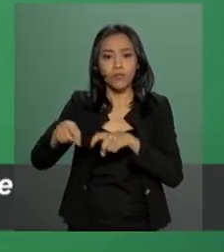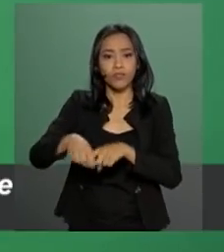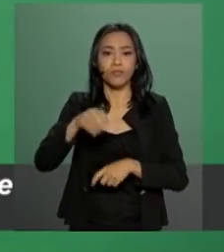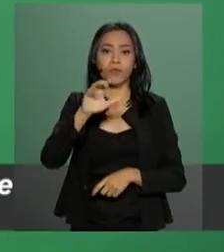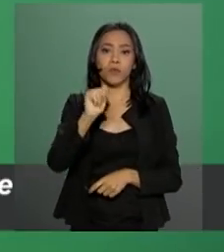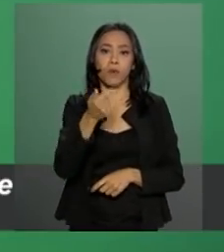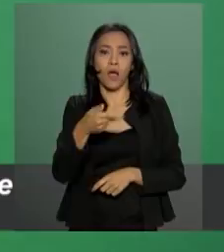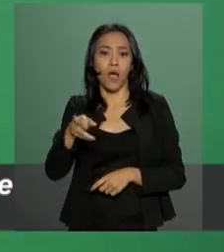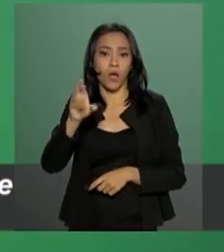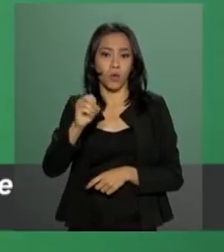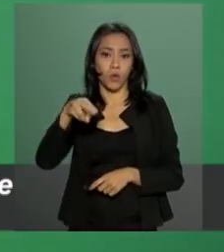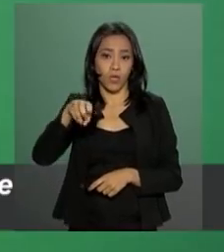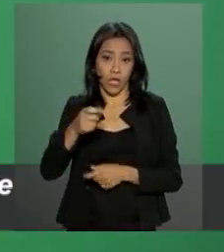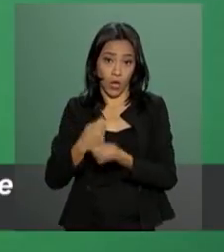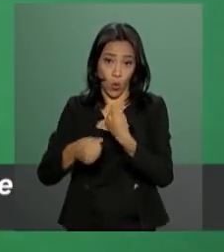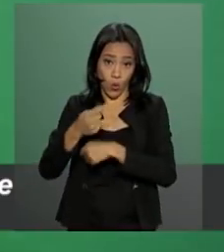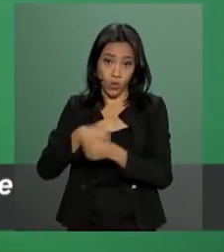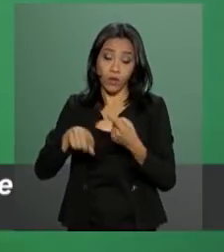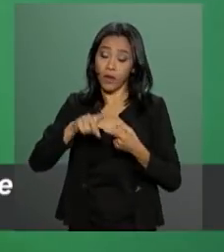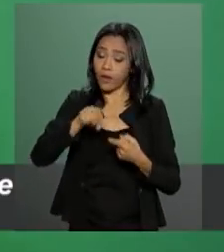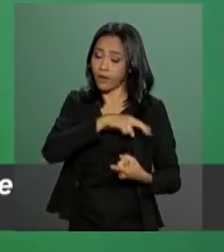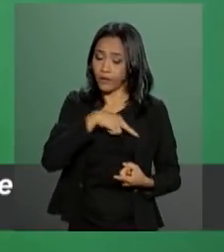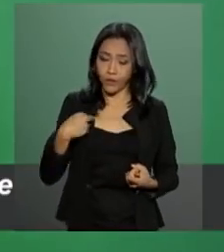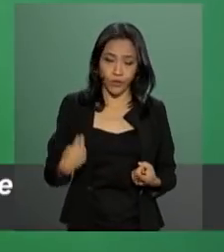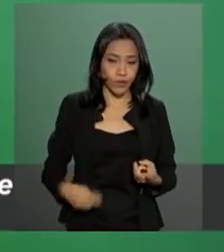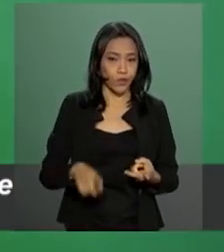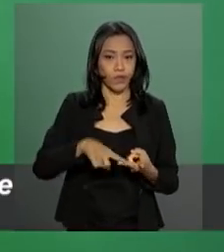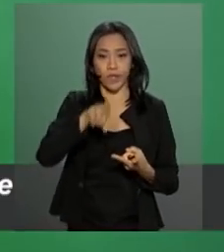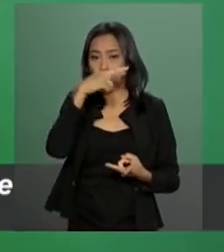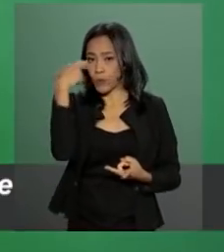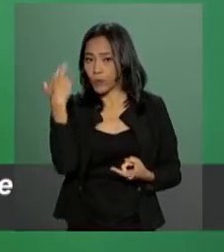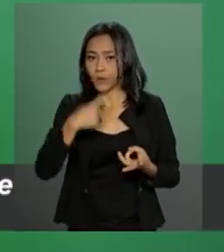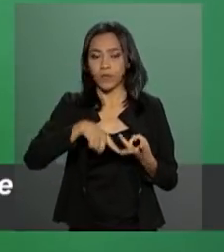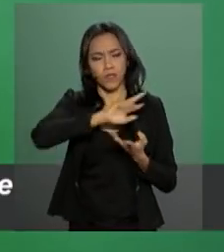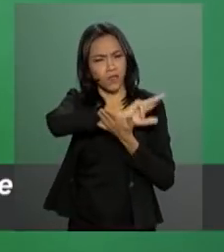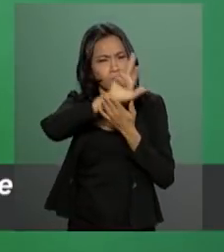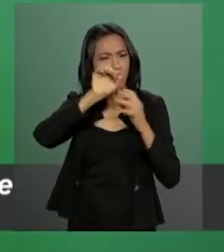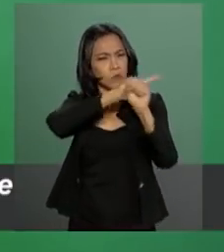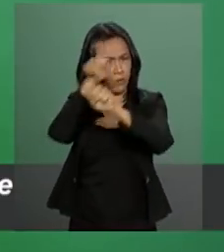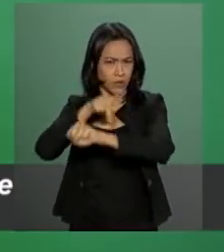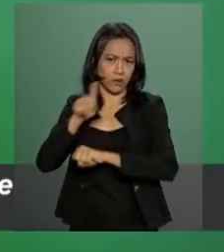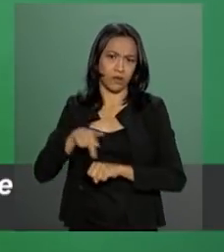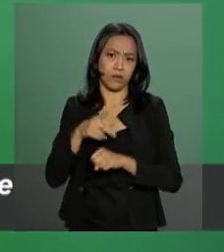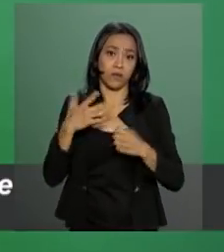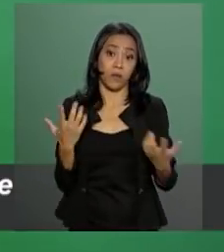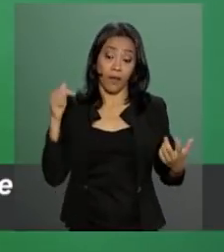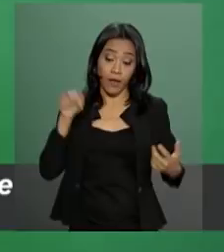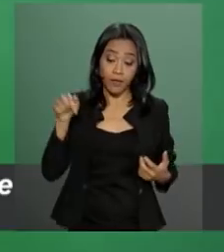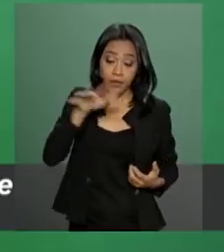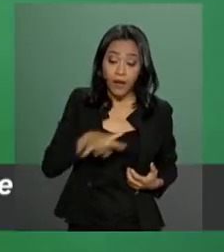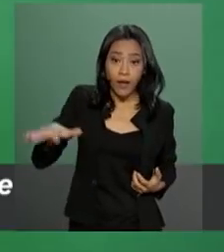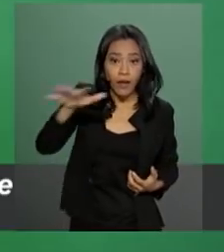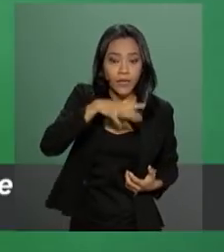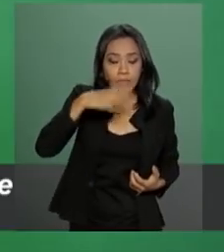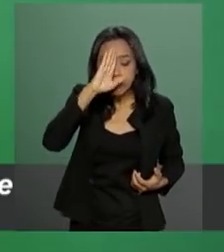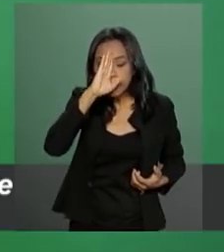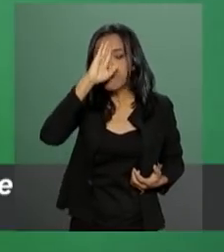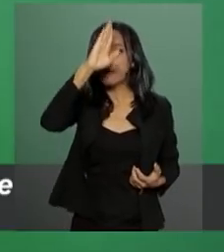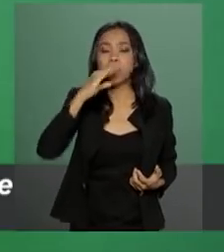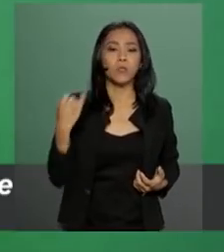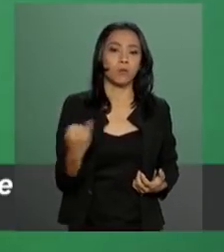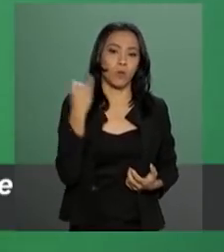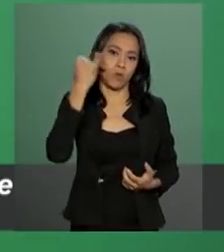china é assim com a rússia e assim com todos os países né então esta este setor é um setor fundamental para o país